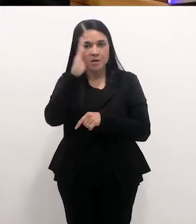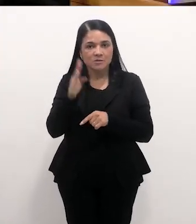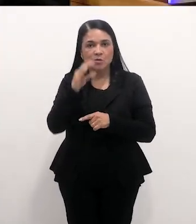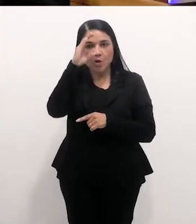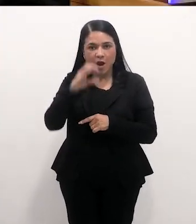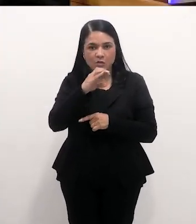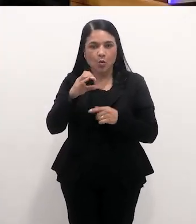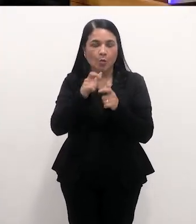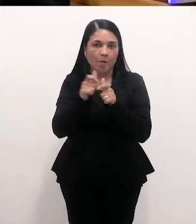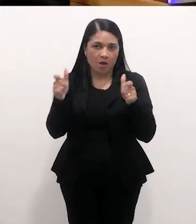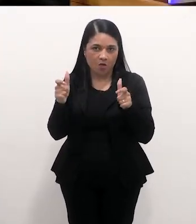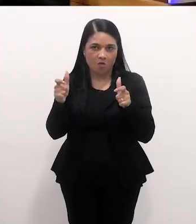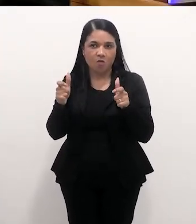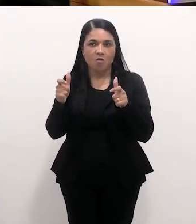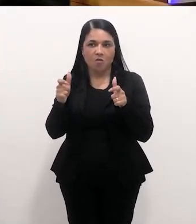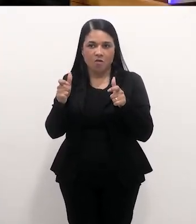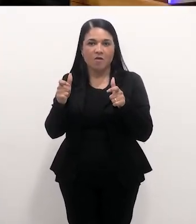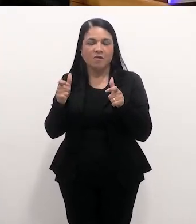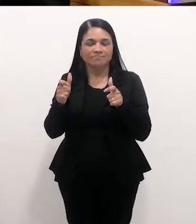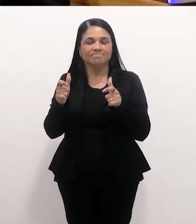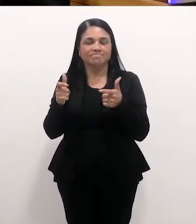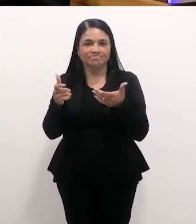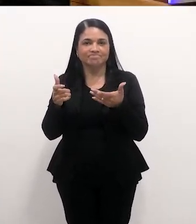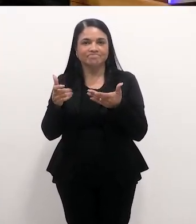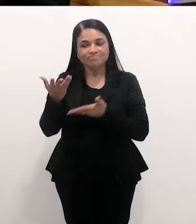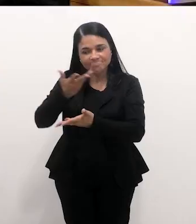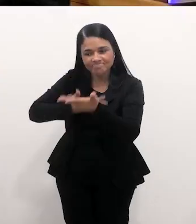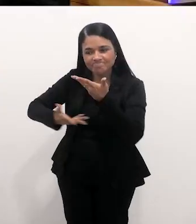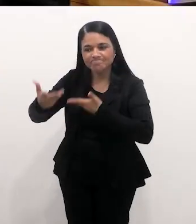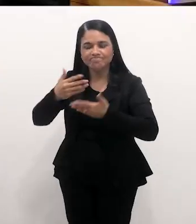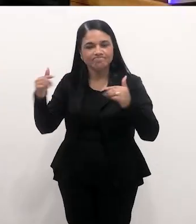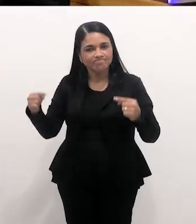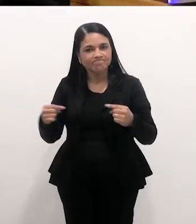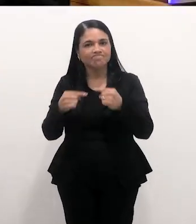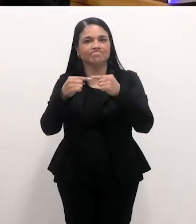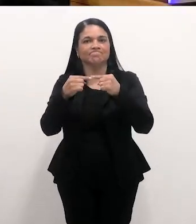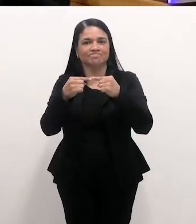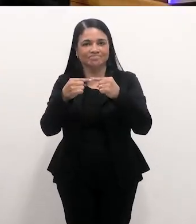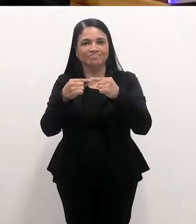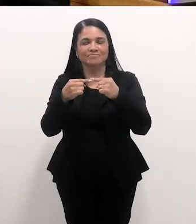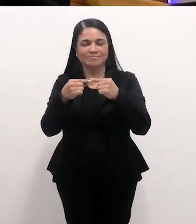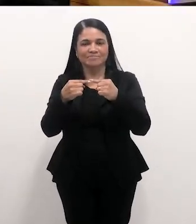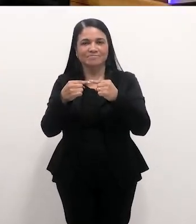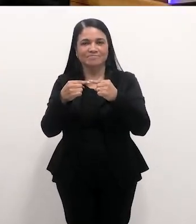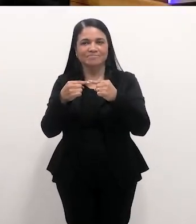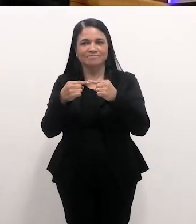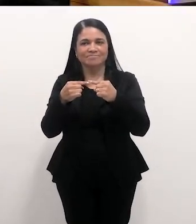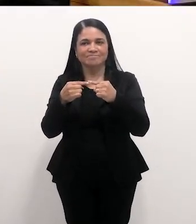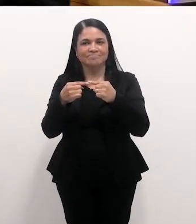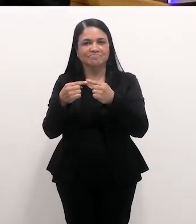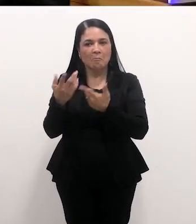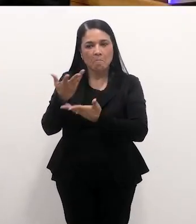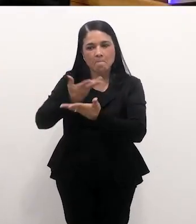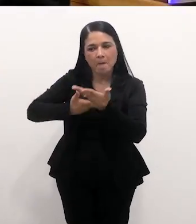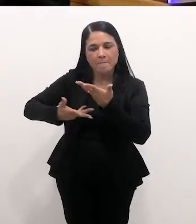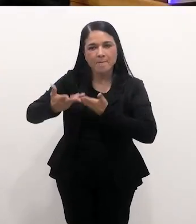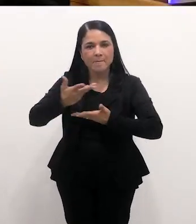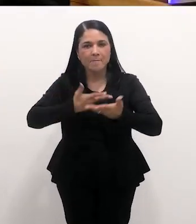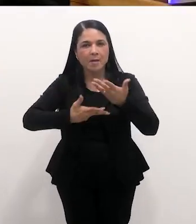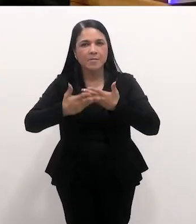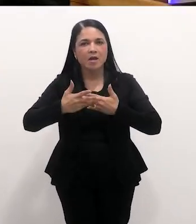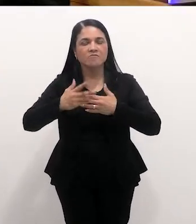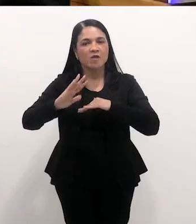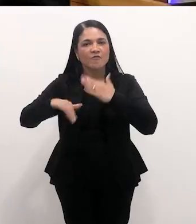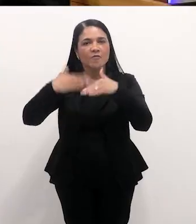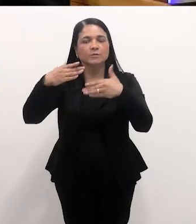veio ao Brasil também era italiano. O povo italiano era católico, digamos assim. Então, isso combinou, deu